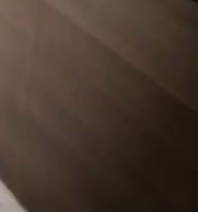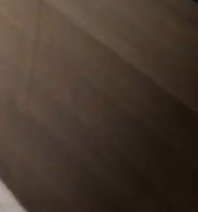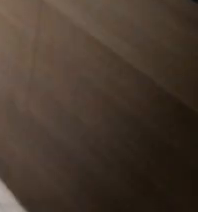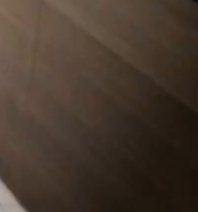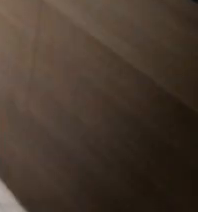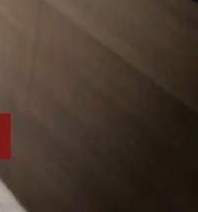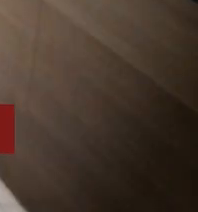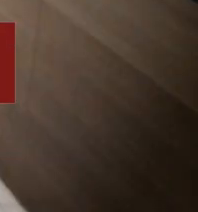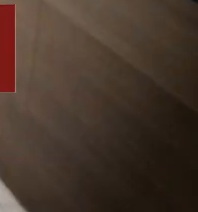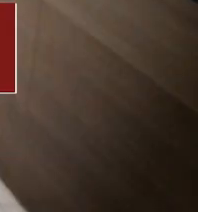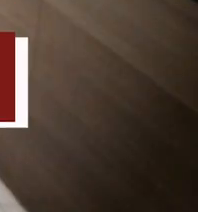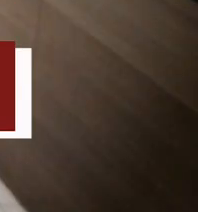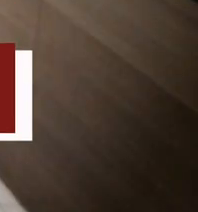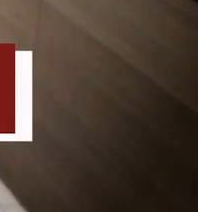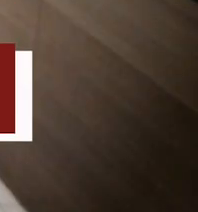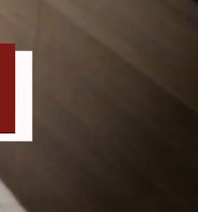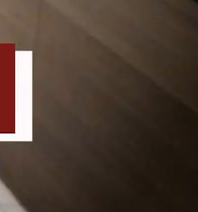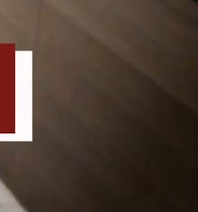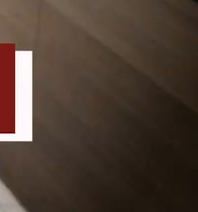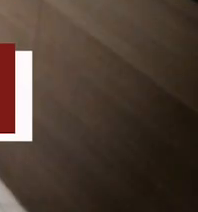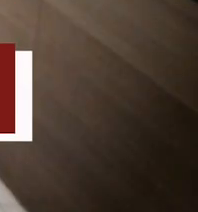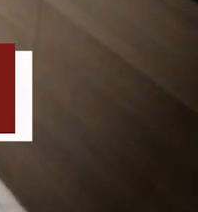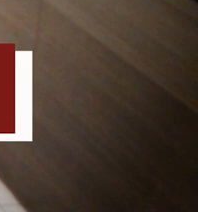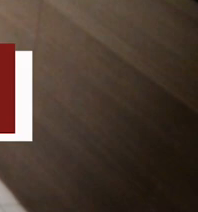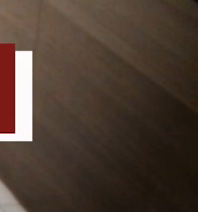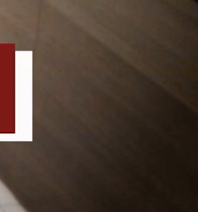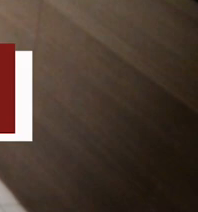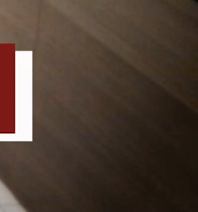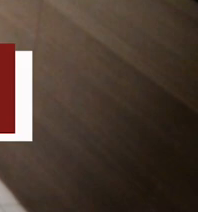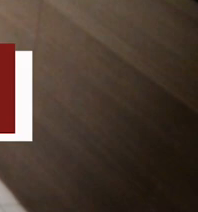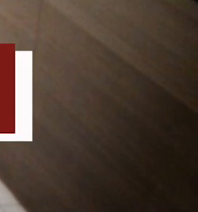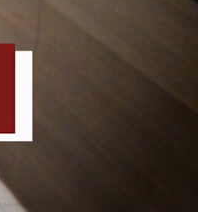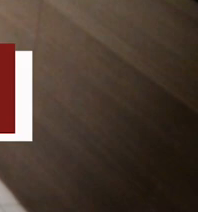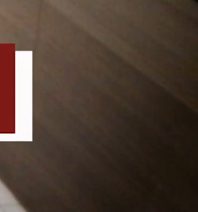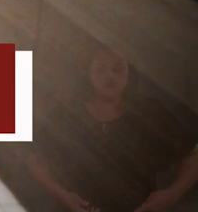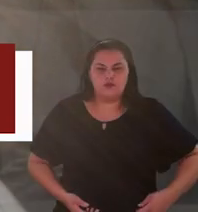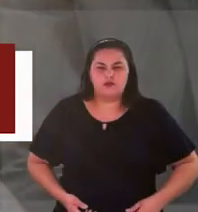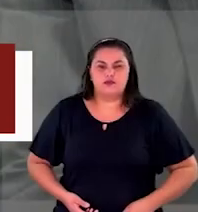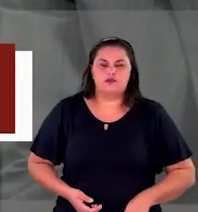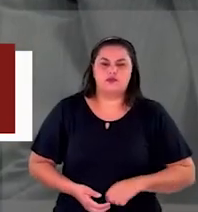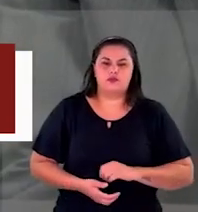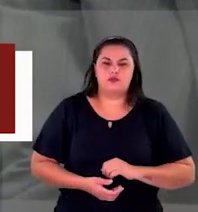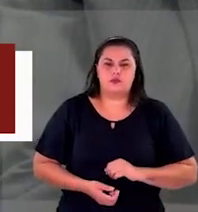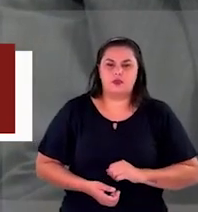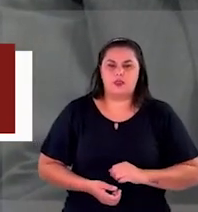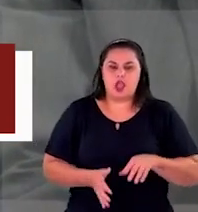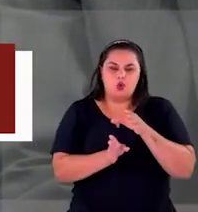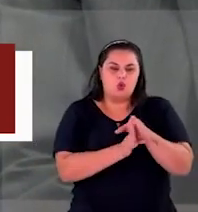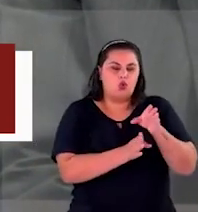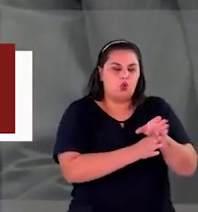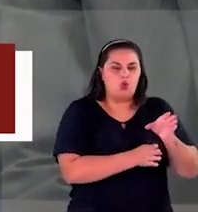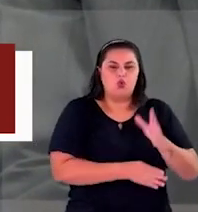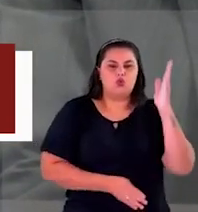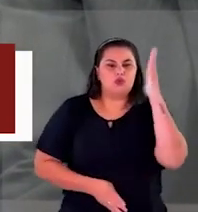Os conselheiros aprovaram proposta de resolução que regulamenta a atuação do Ministério Público na proteção das